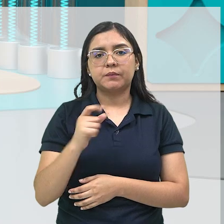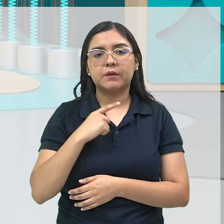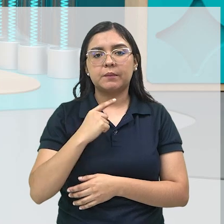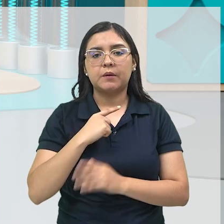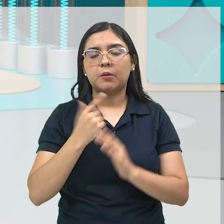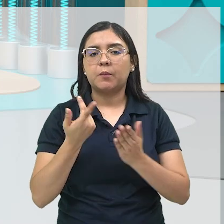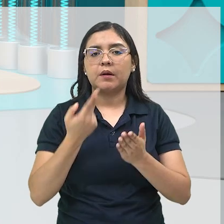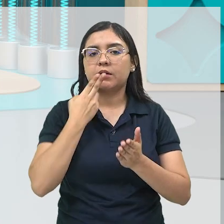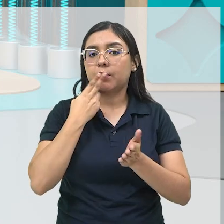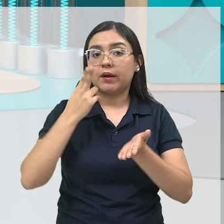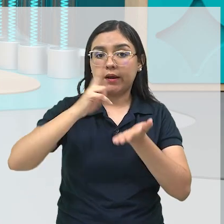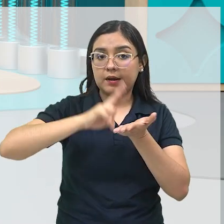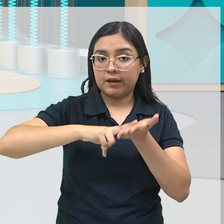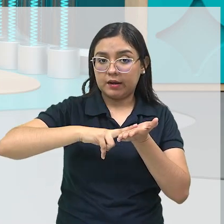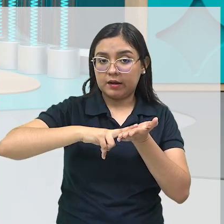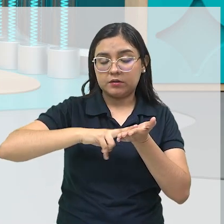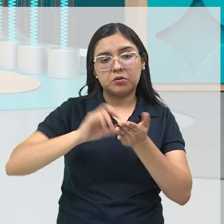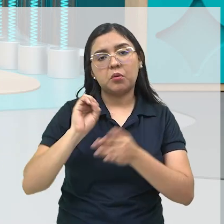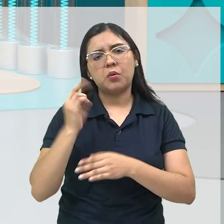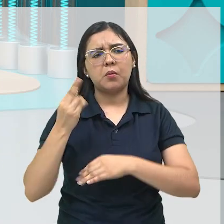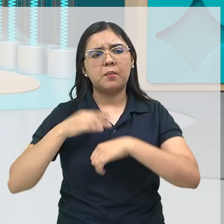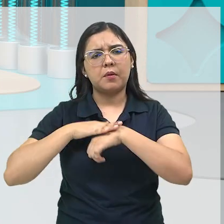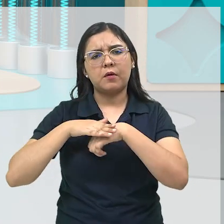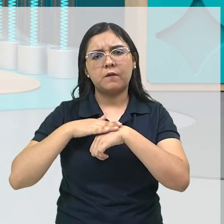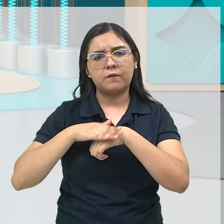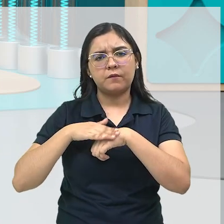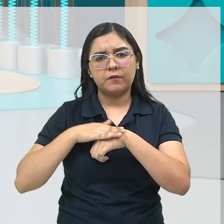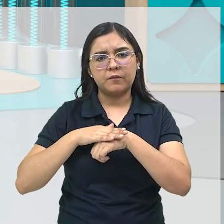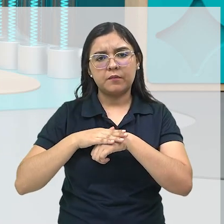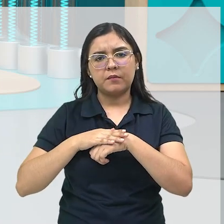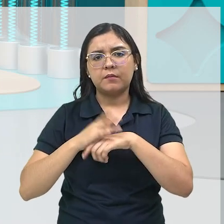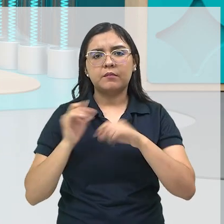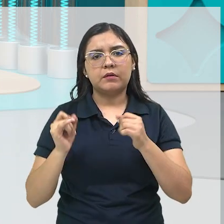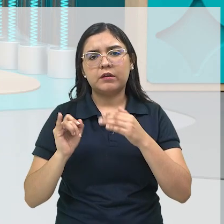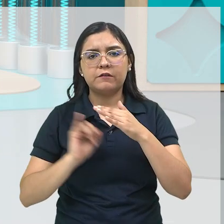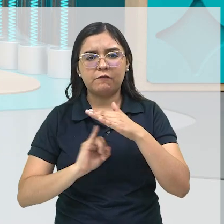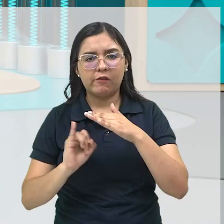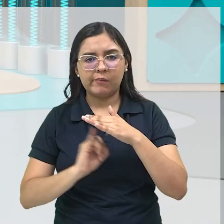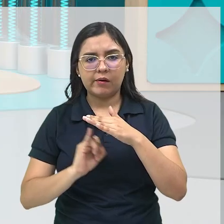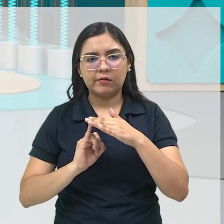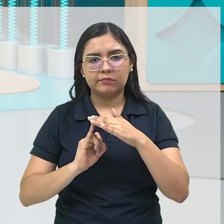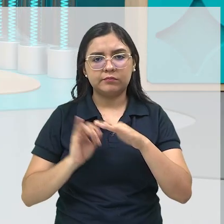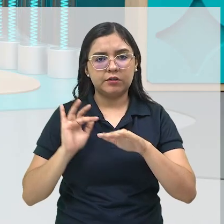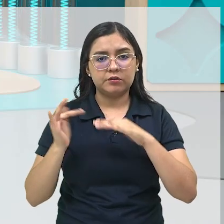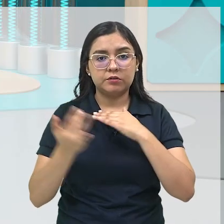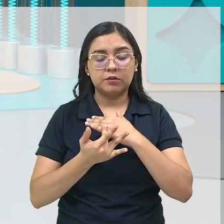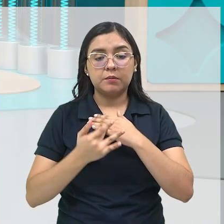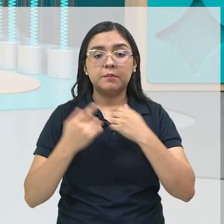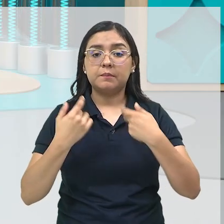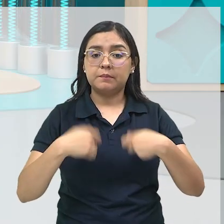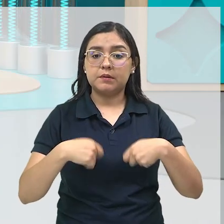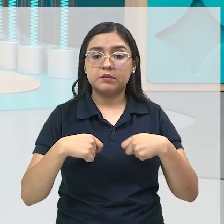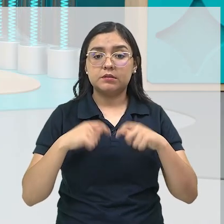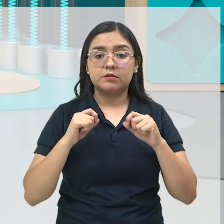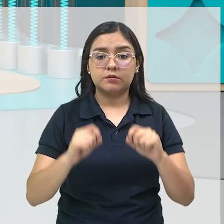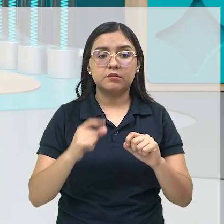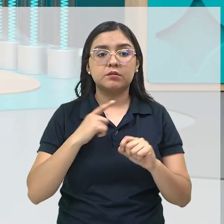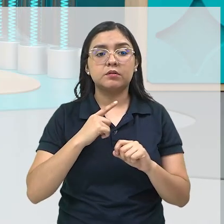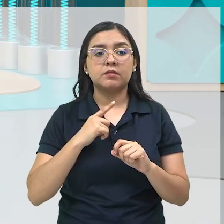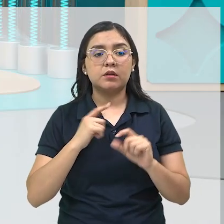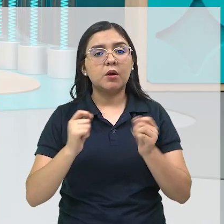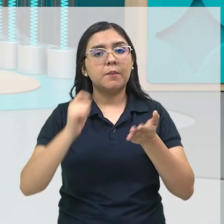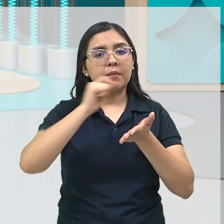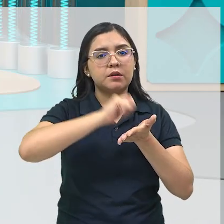uma carta ou uma conversa numa rede social. Vamos ter que ter uma outra forma